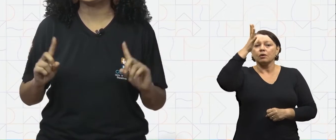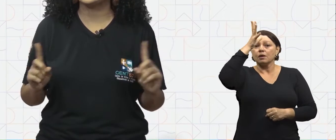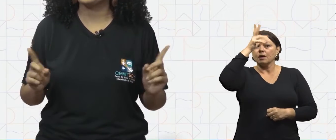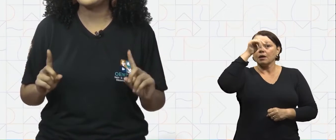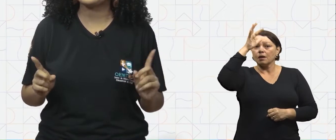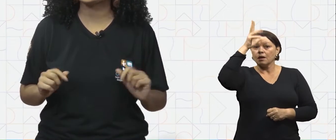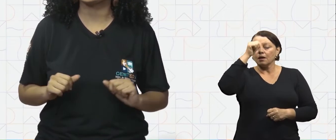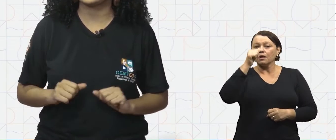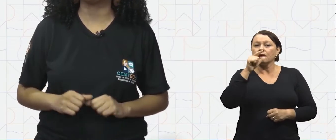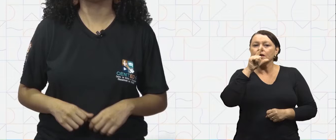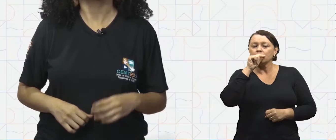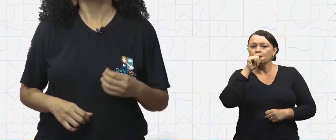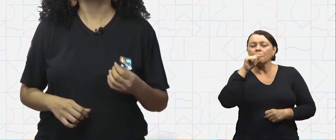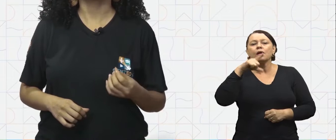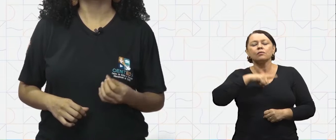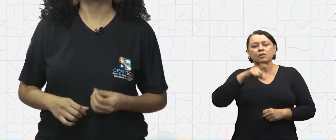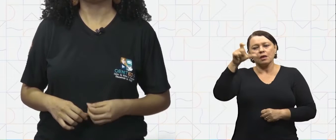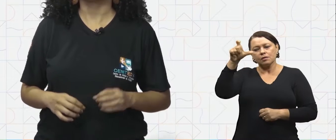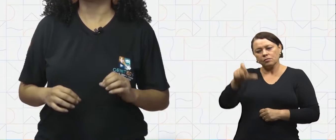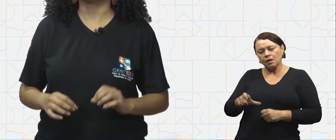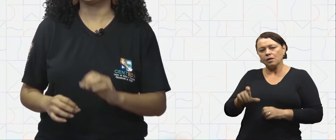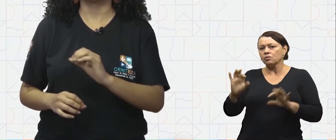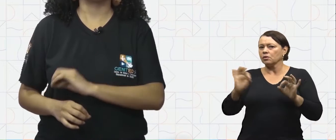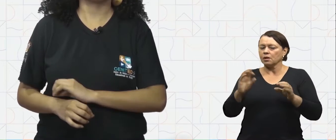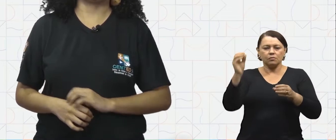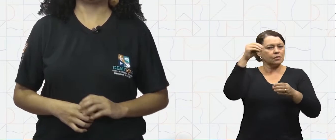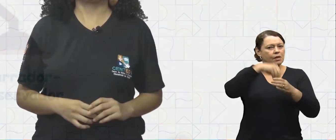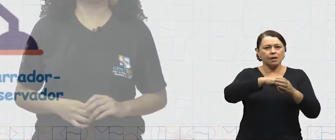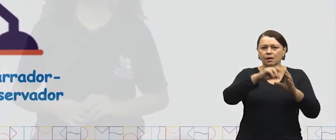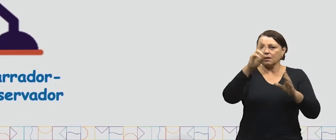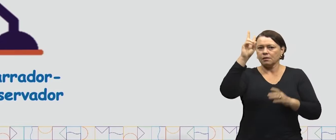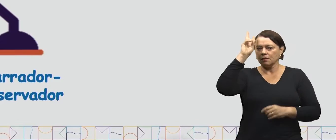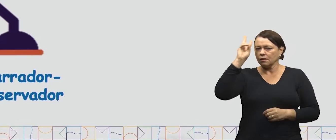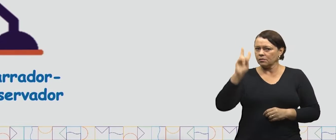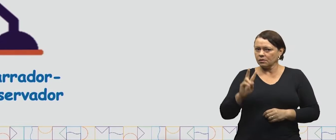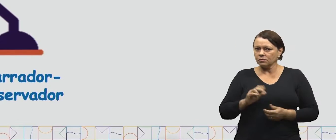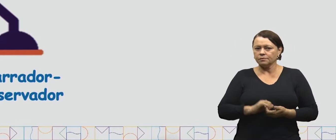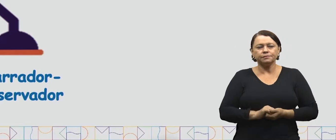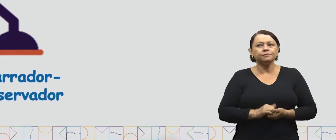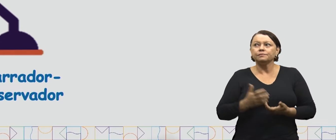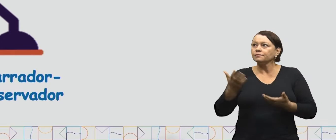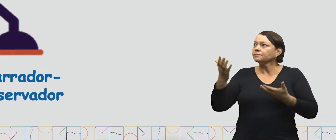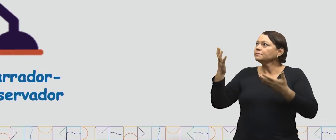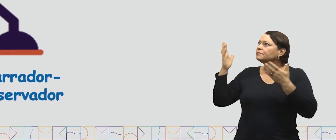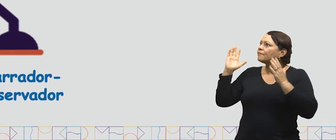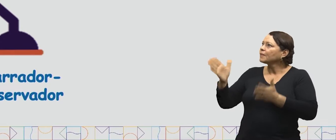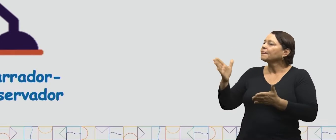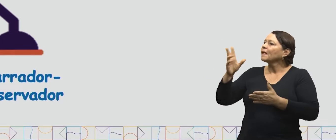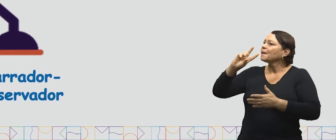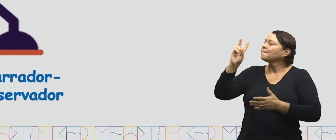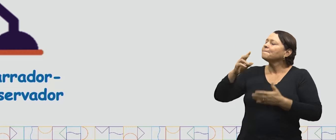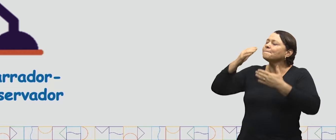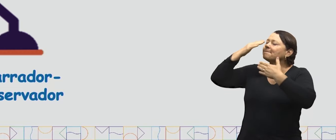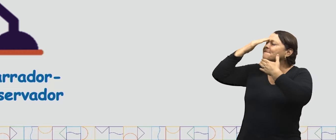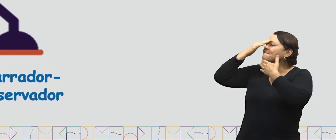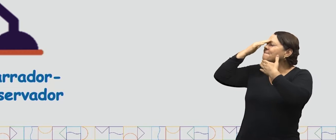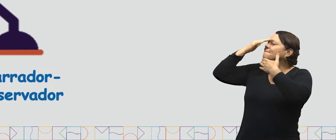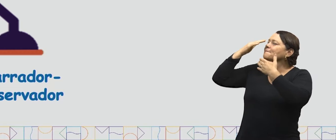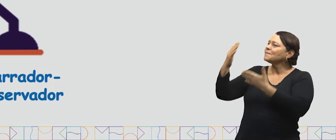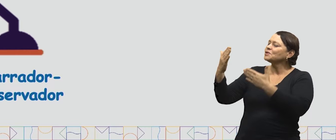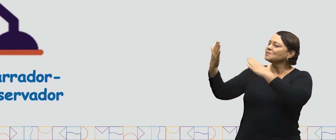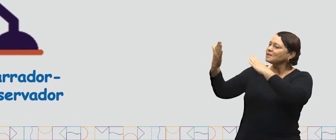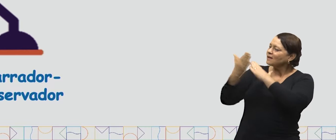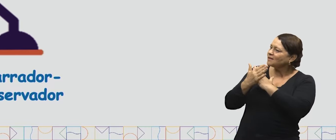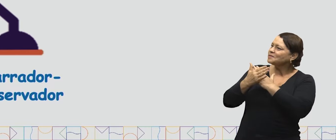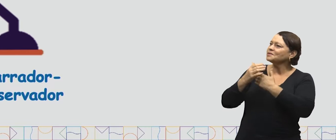que não é personagem e observa a história de longe. Nossa, dona Máquina de História, muito obrigada por